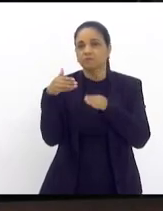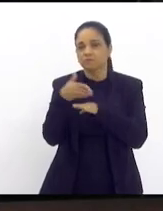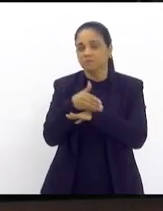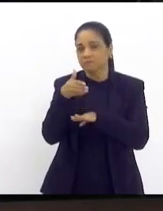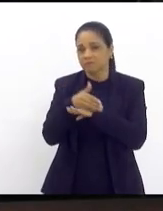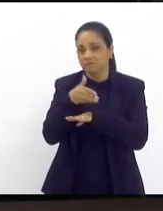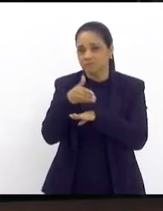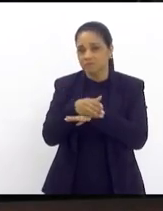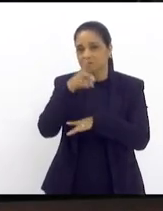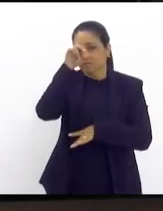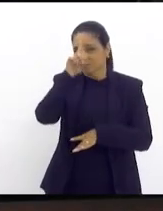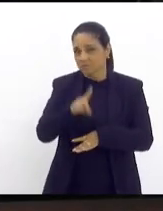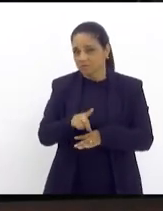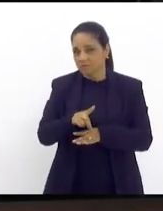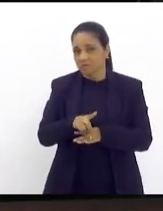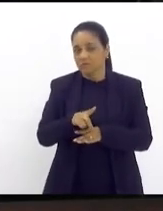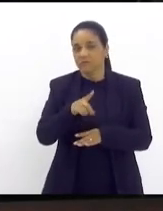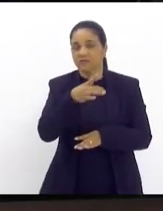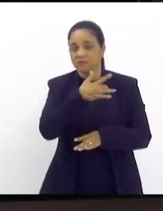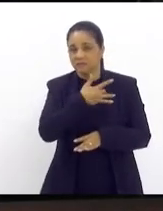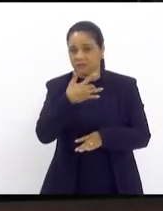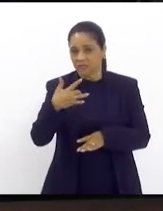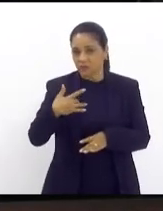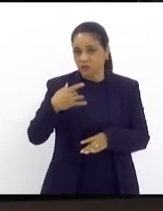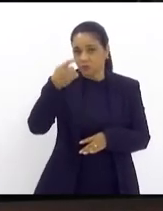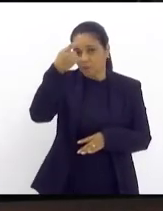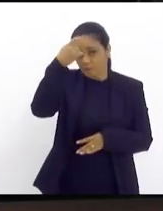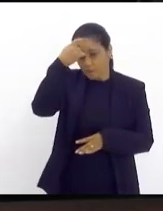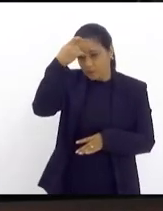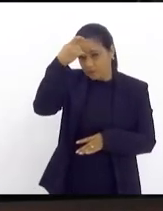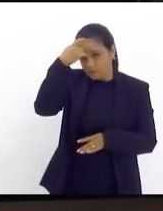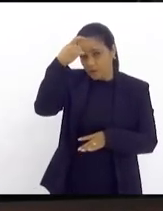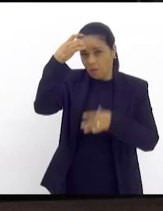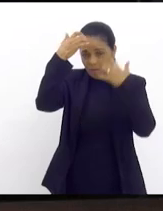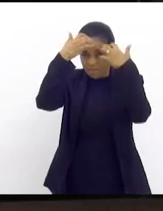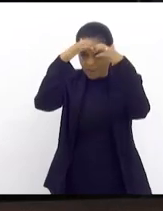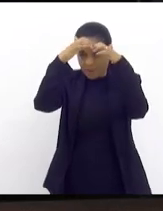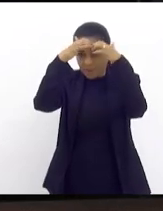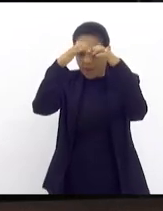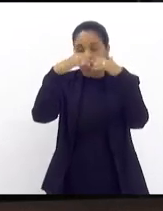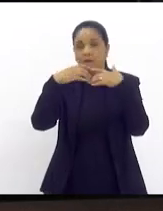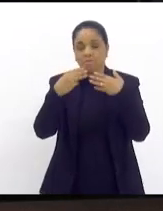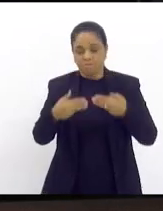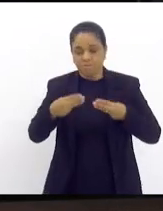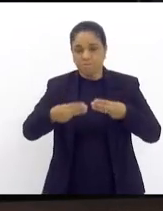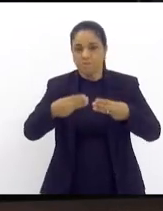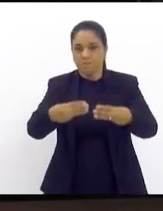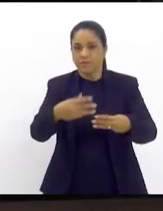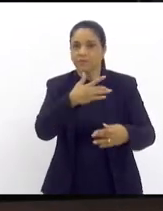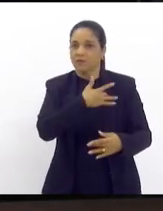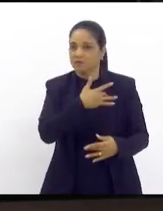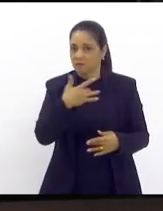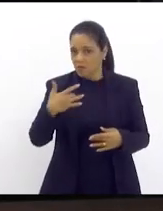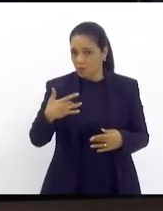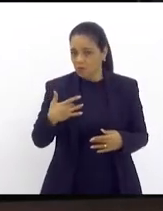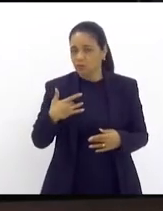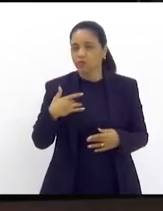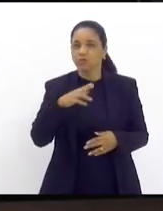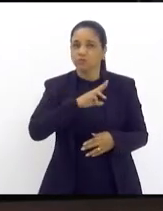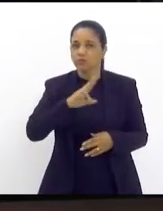diretora em Saúde Mental do Ministério da Saúde né A senhora é